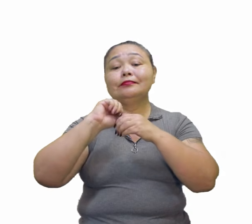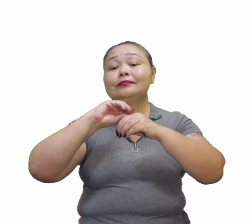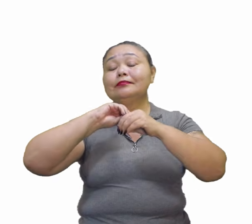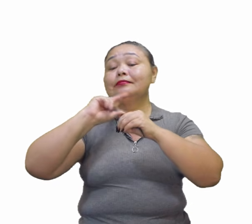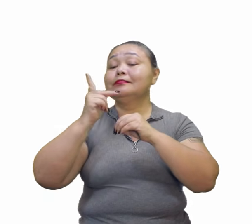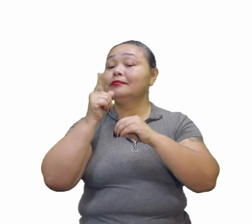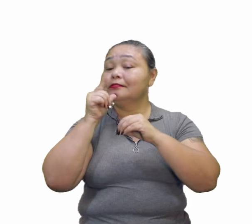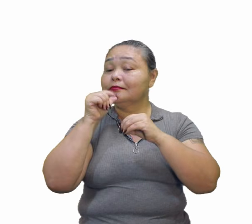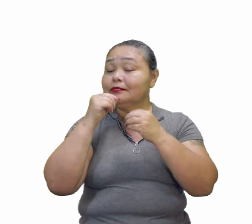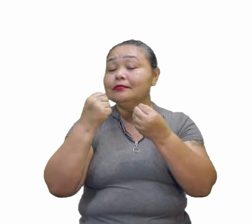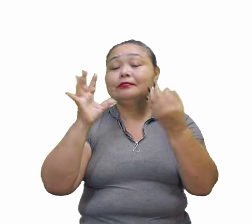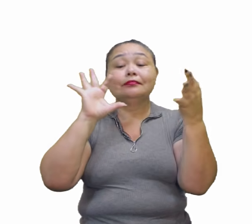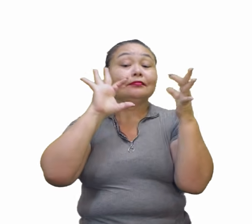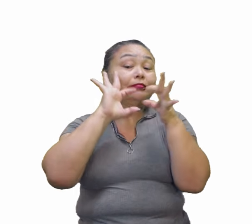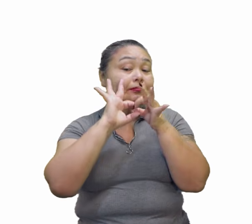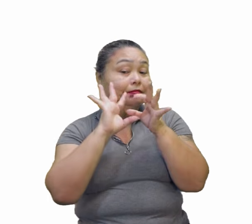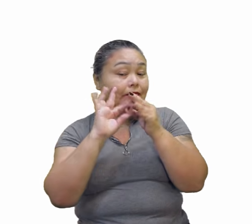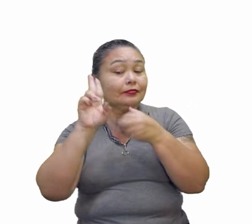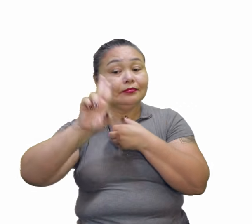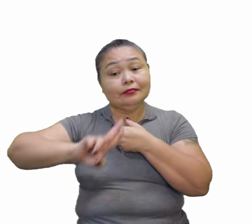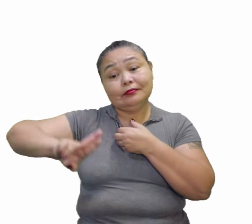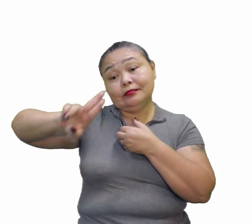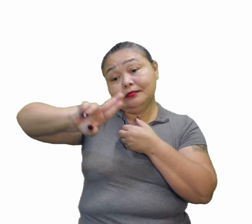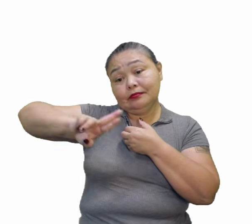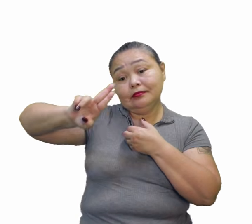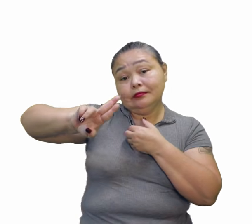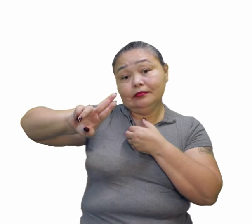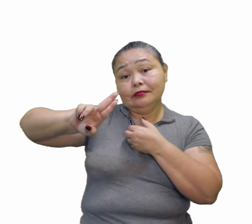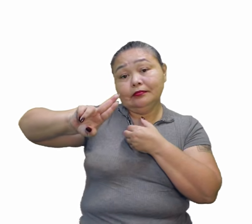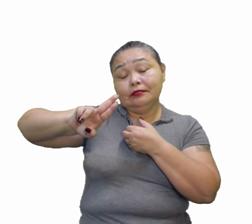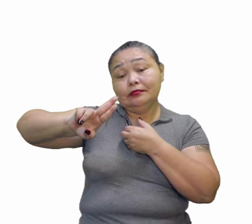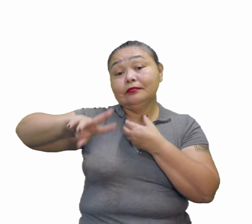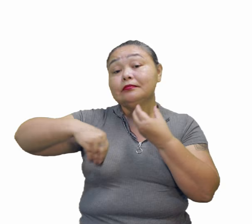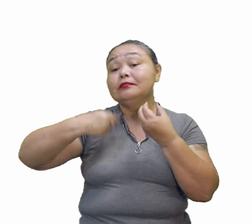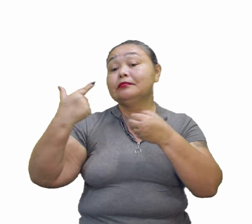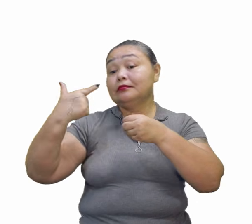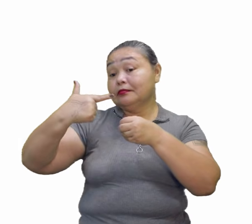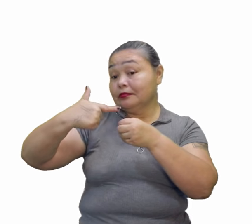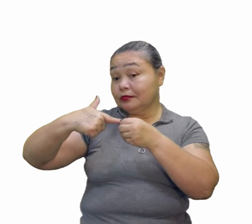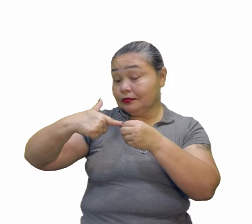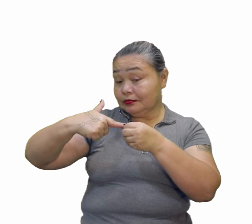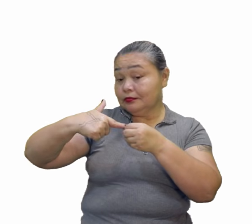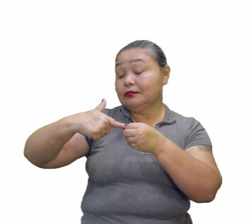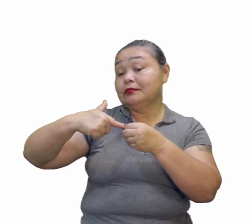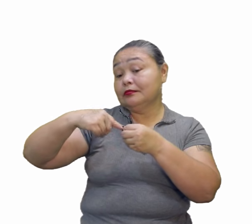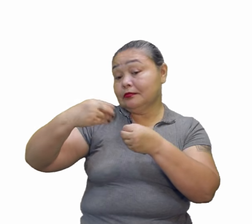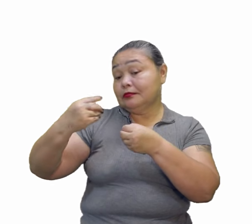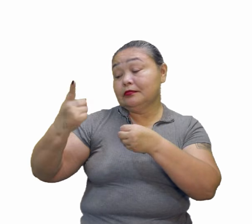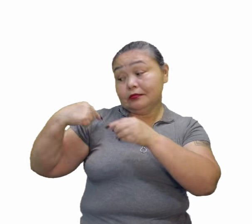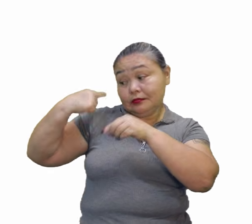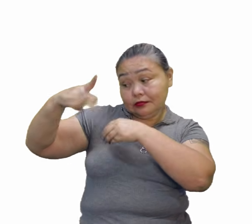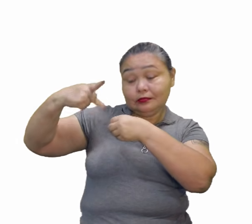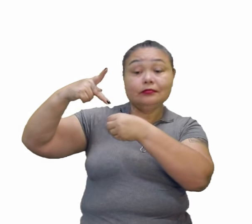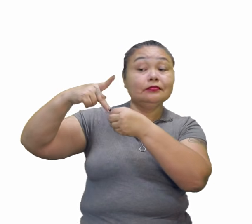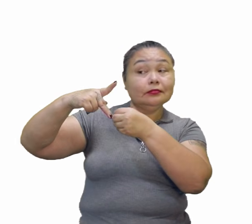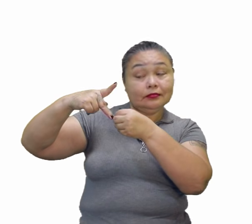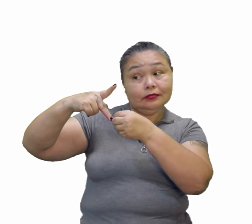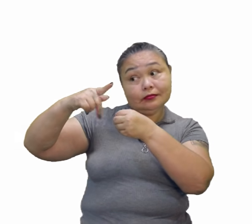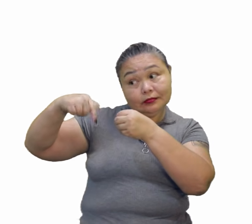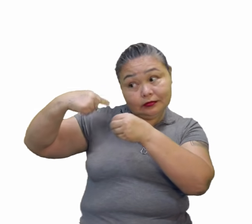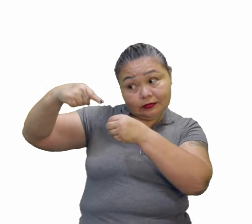hidrocarbonetos, contextualizou que são utilizados como combustíveis fósseis, derivados do